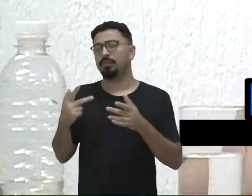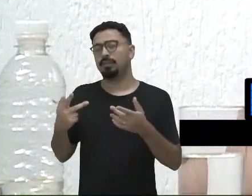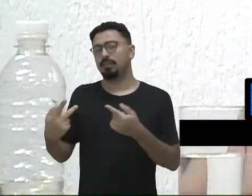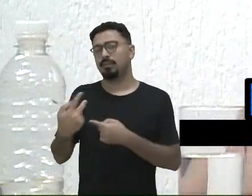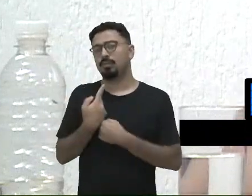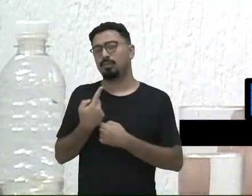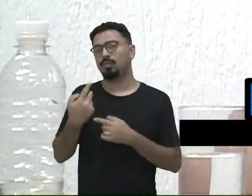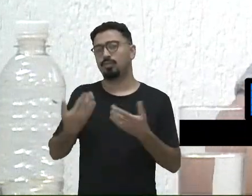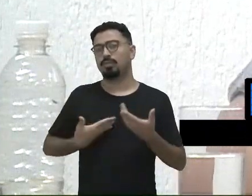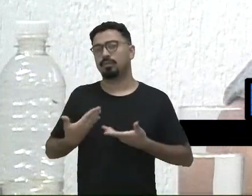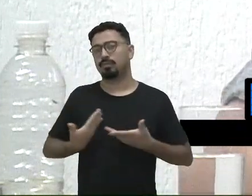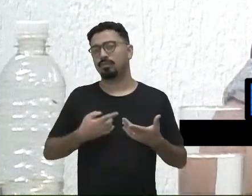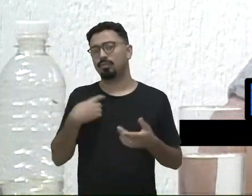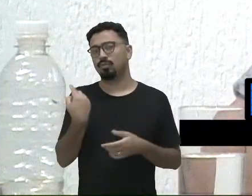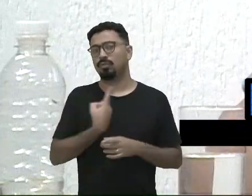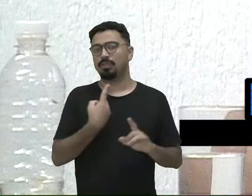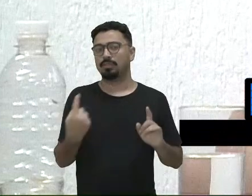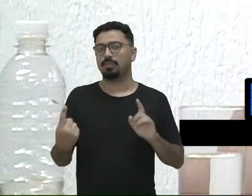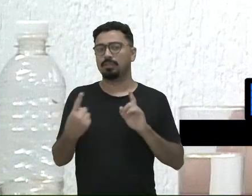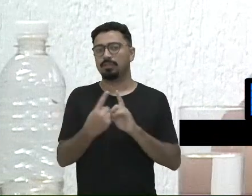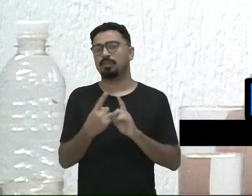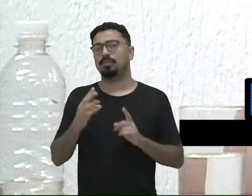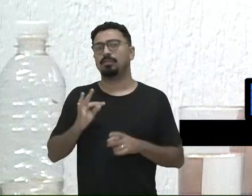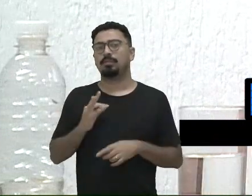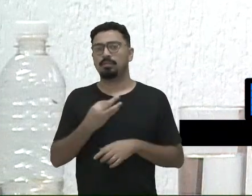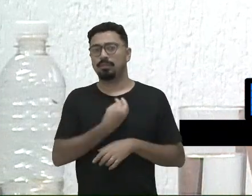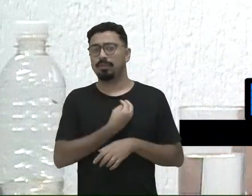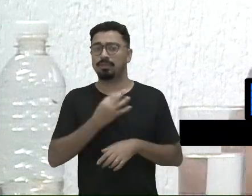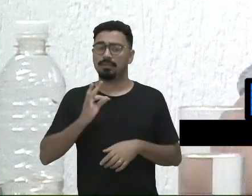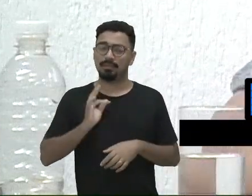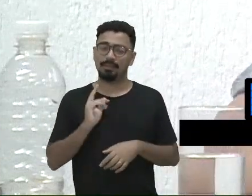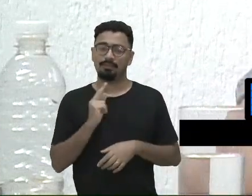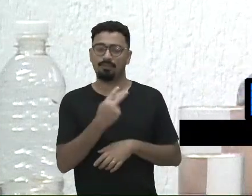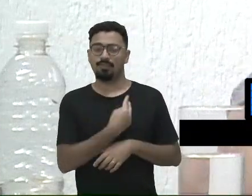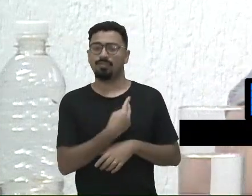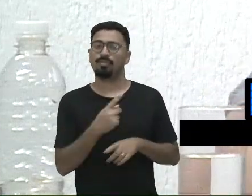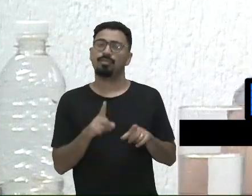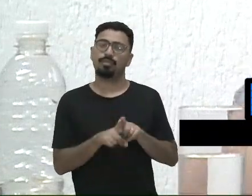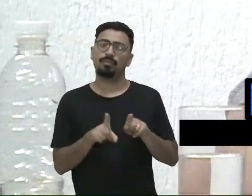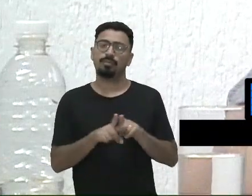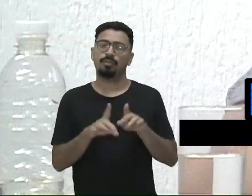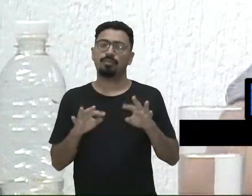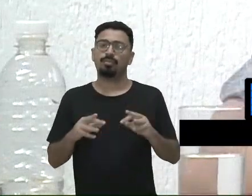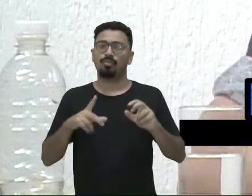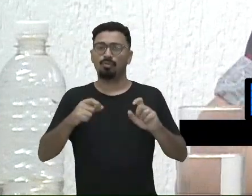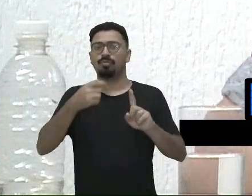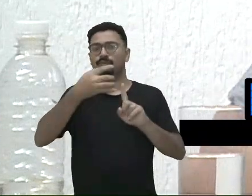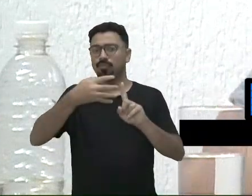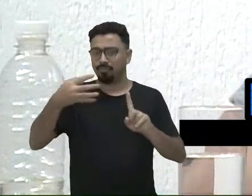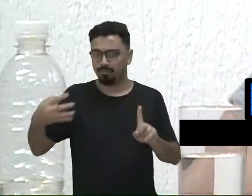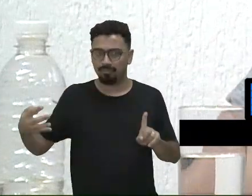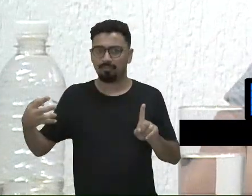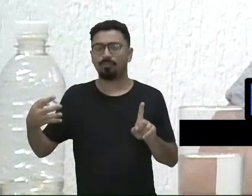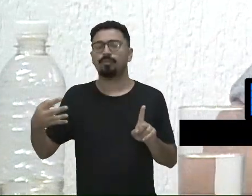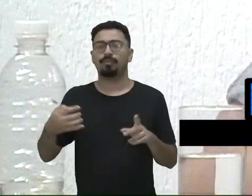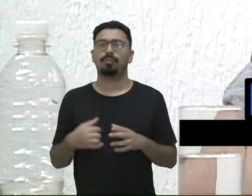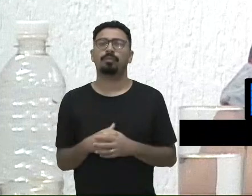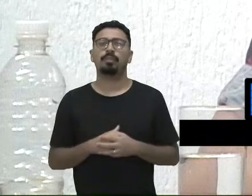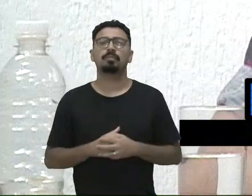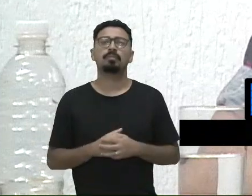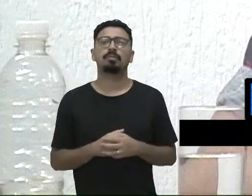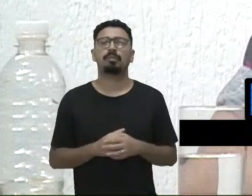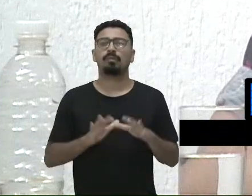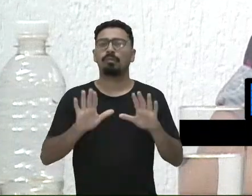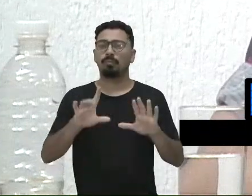nós atendemos pessoas trans, travestis e de todas as letrinhas do LGBTQIAPN+, mas